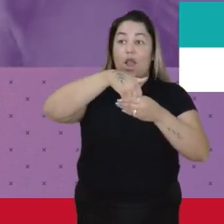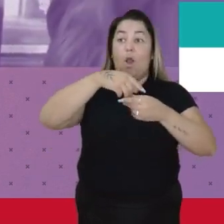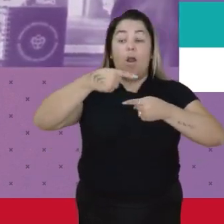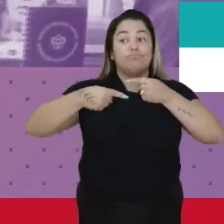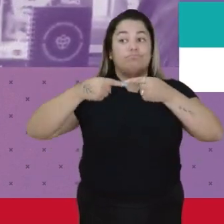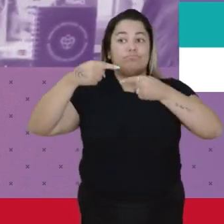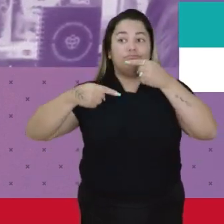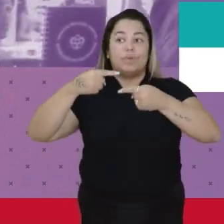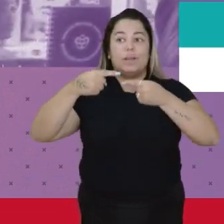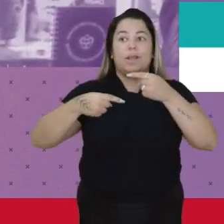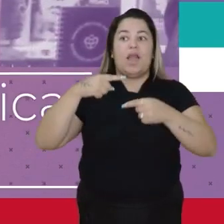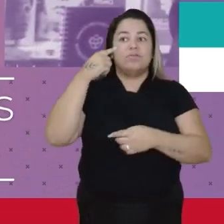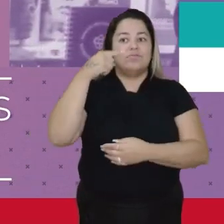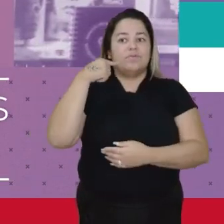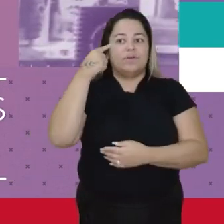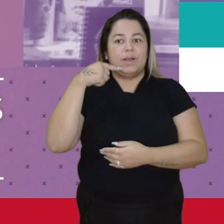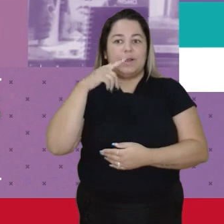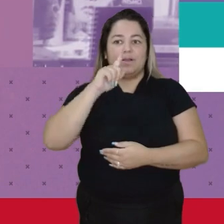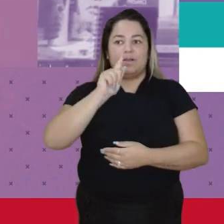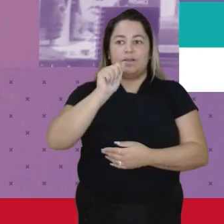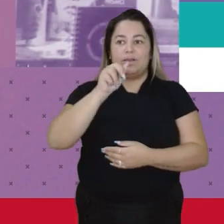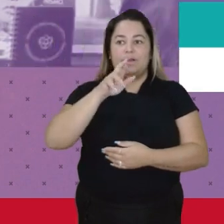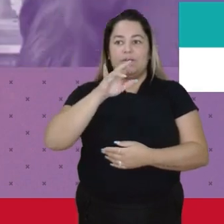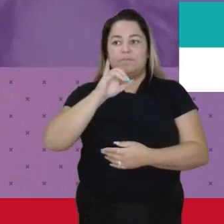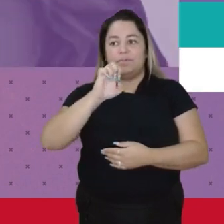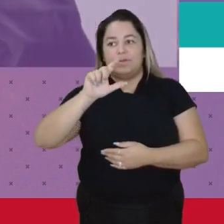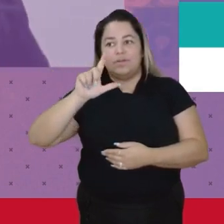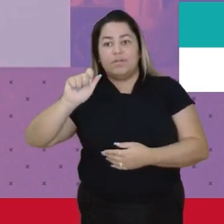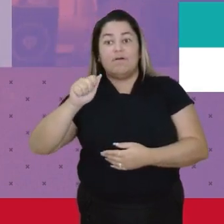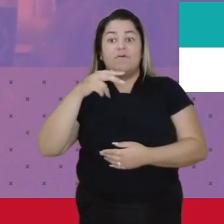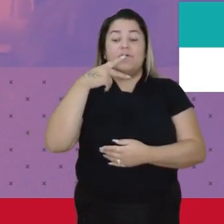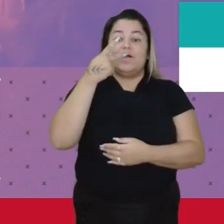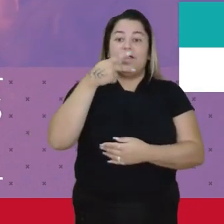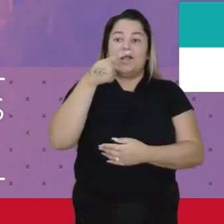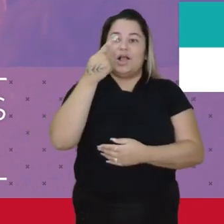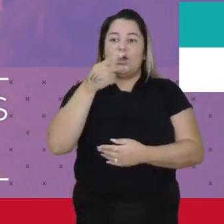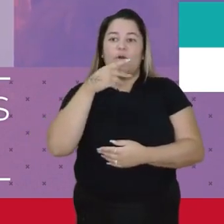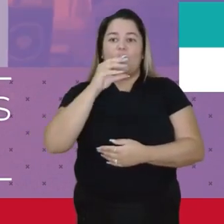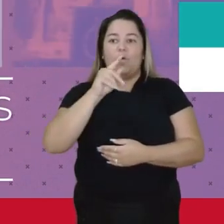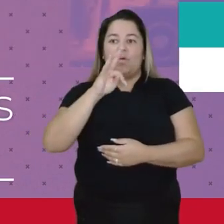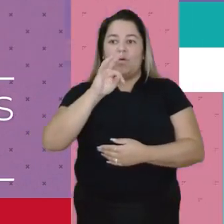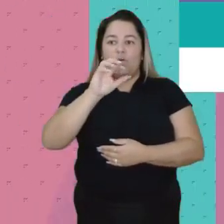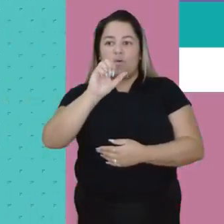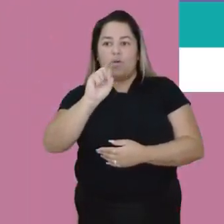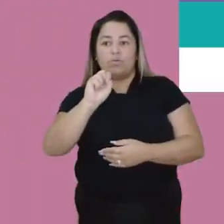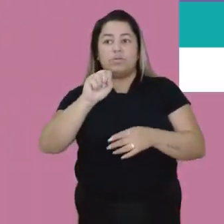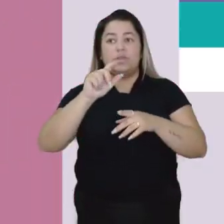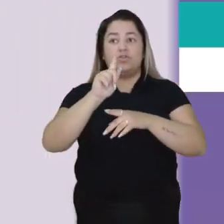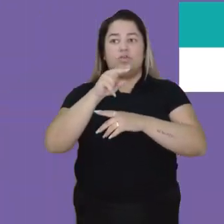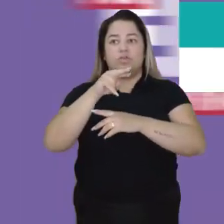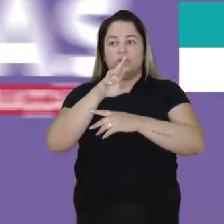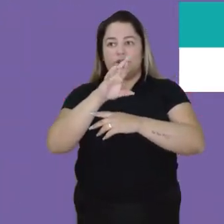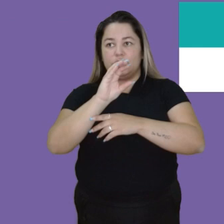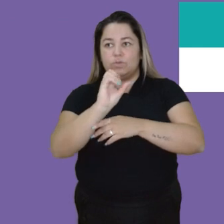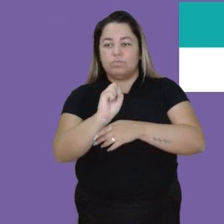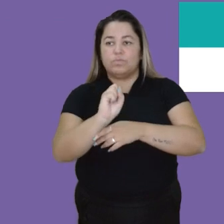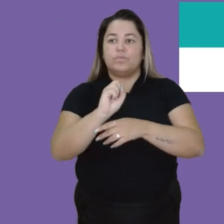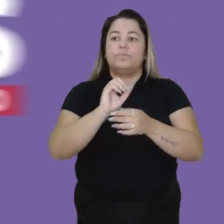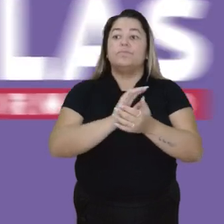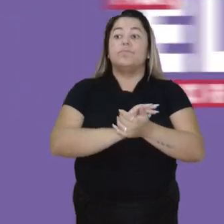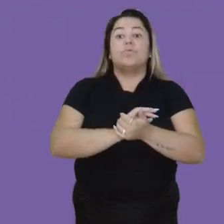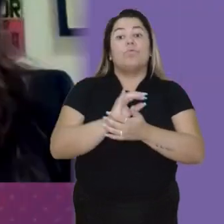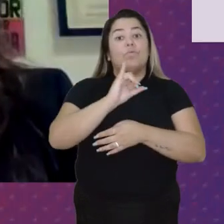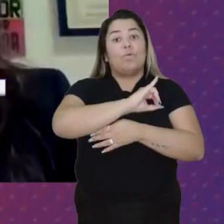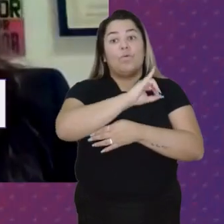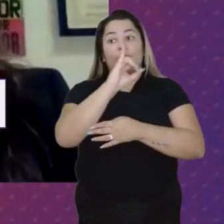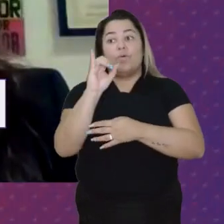a advogada Gabriela Araújo vai falar sobre cotas de gênero e políticas afirmativas. Olá,